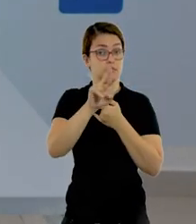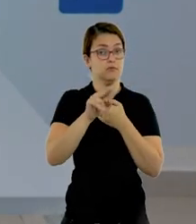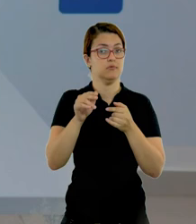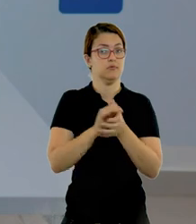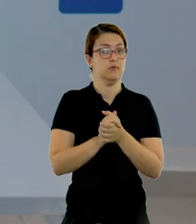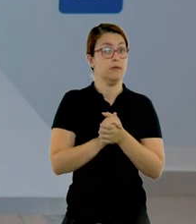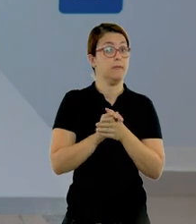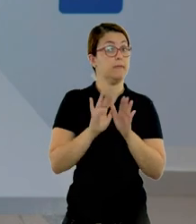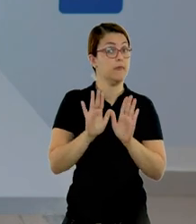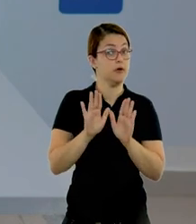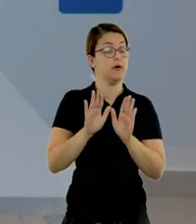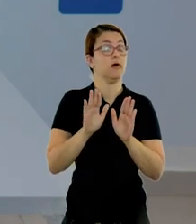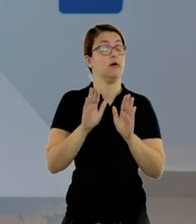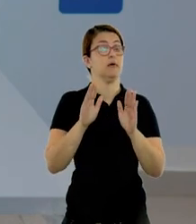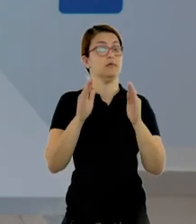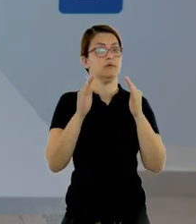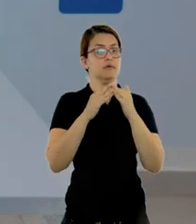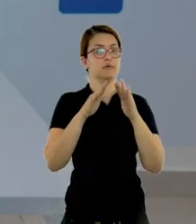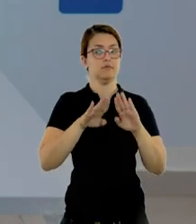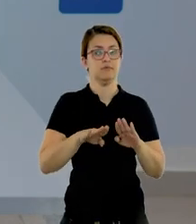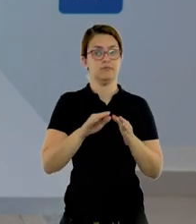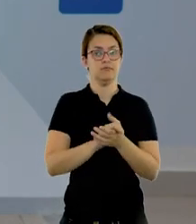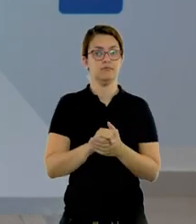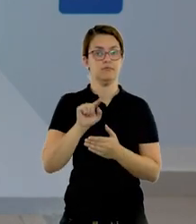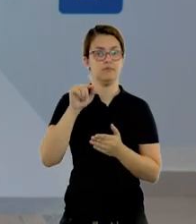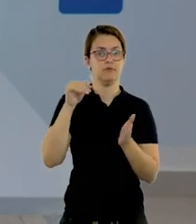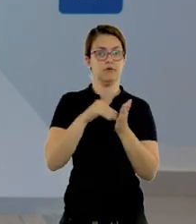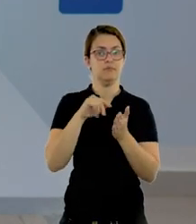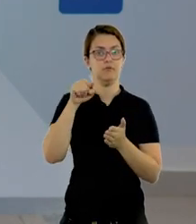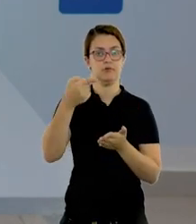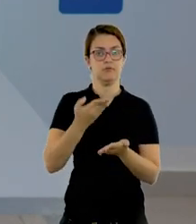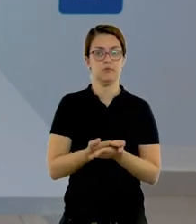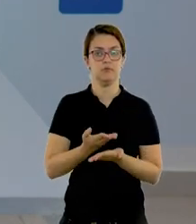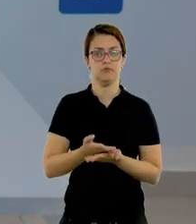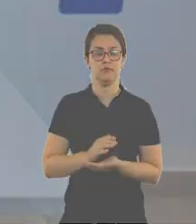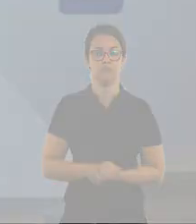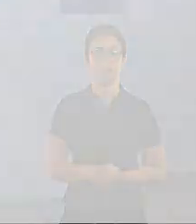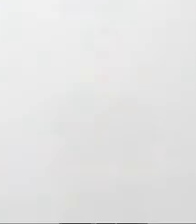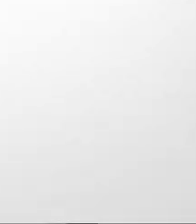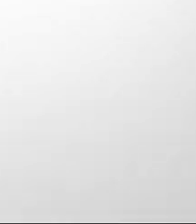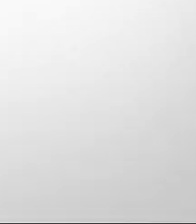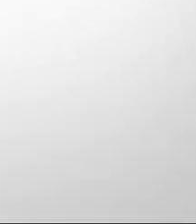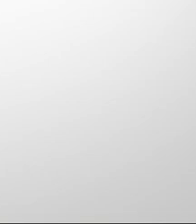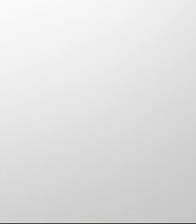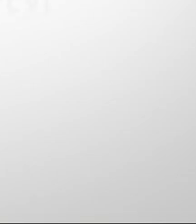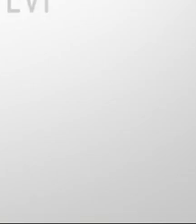mas se possível, ficar em casa. See you next class!